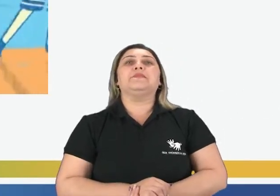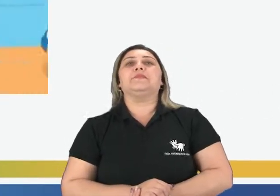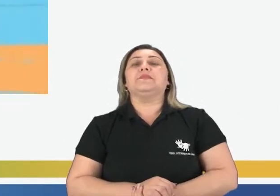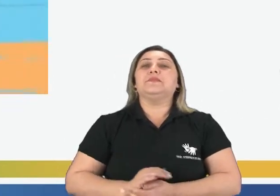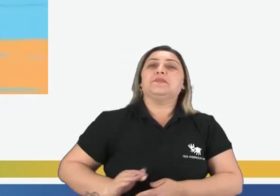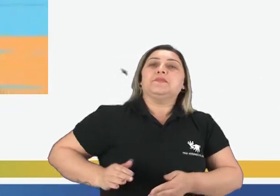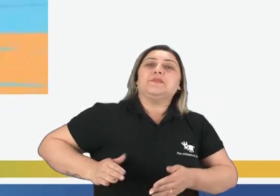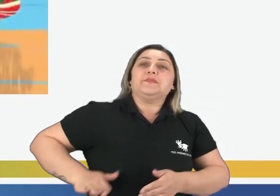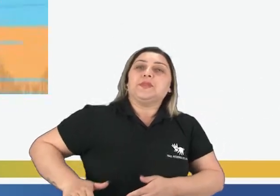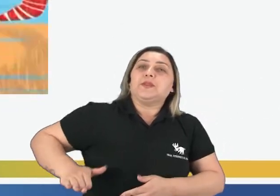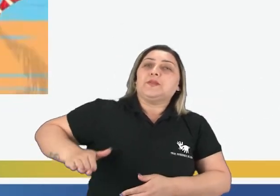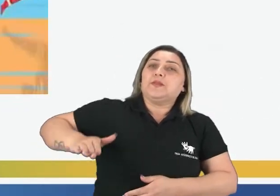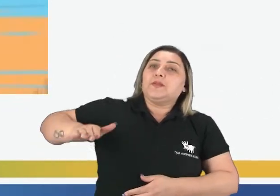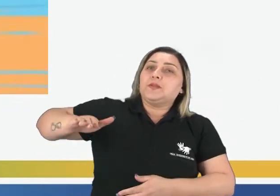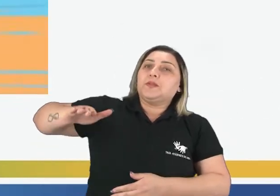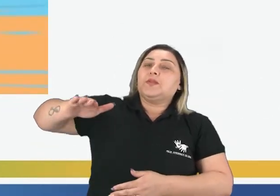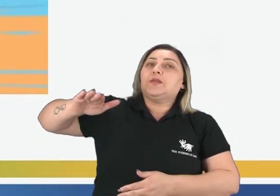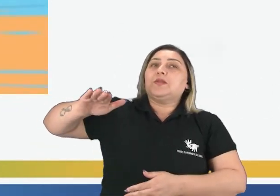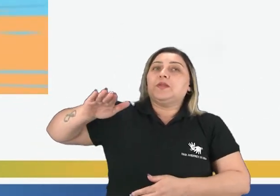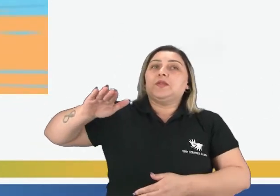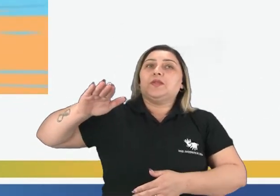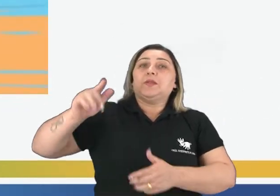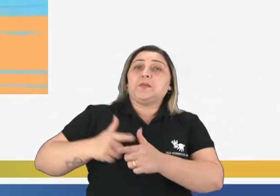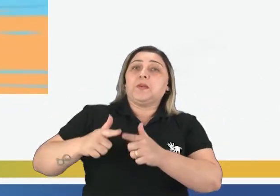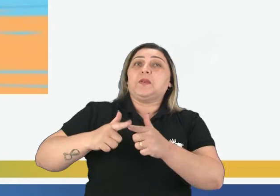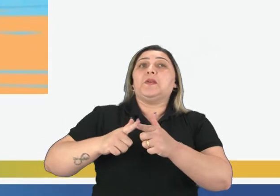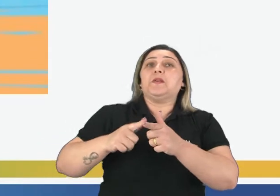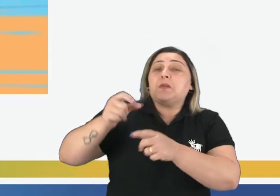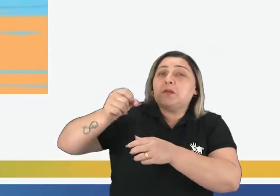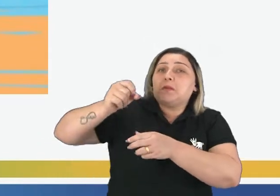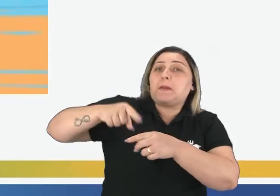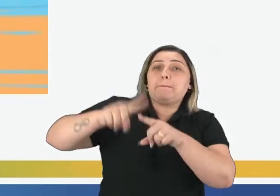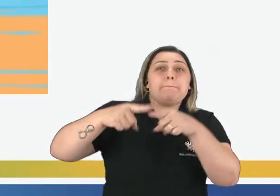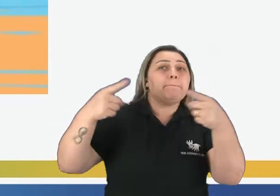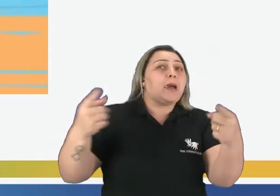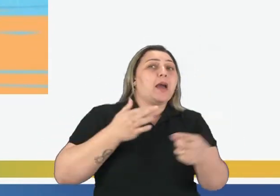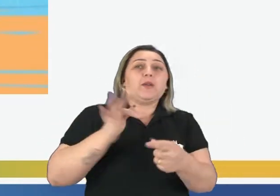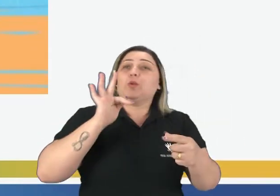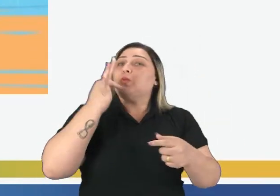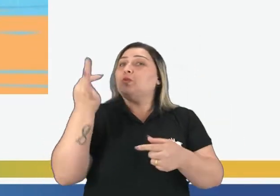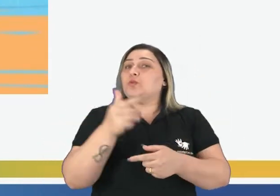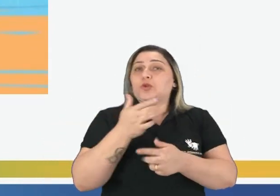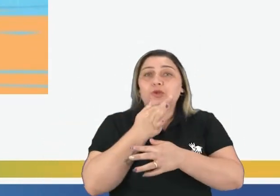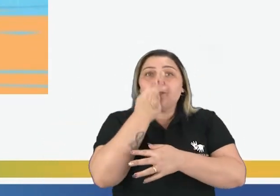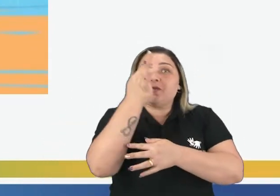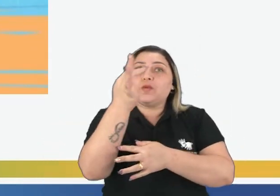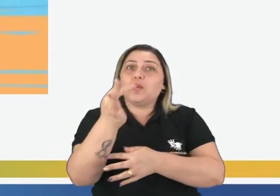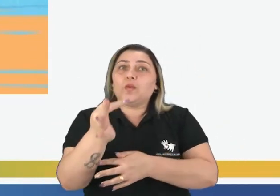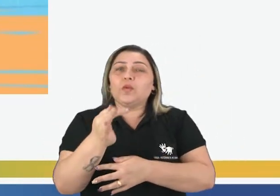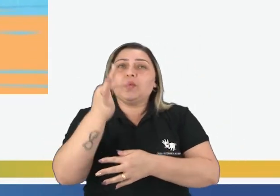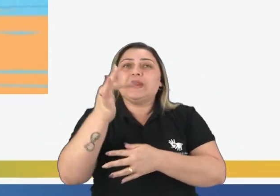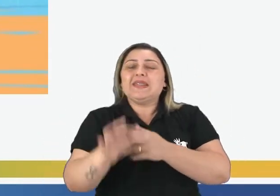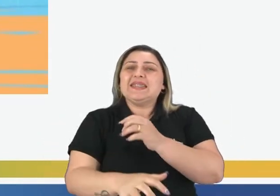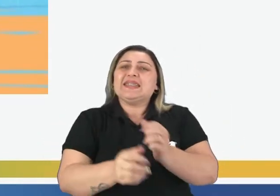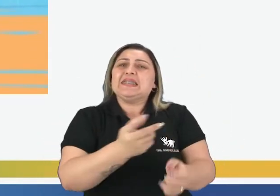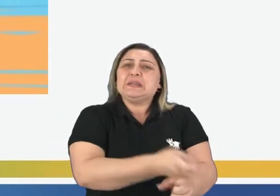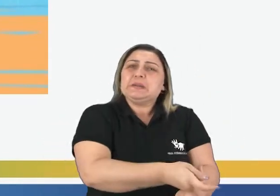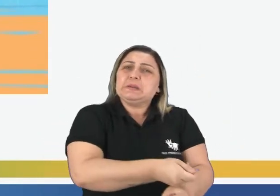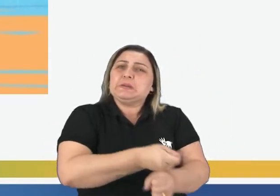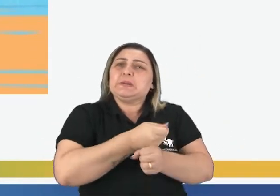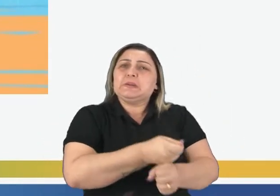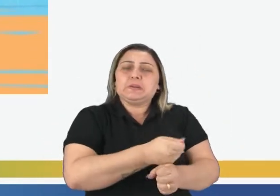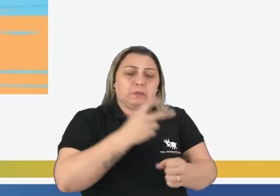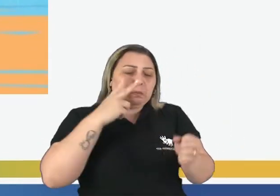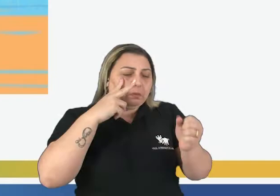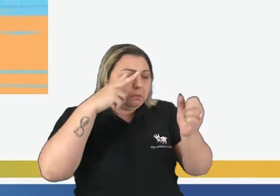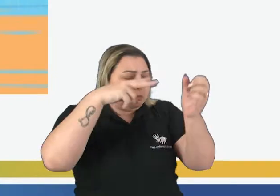Quando nasci, a crise me pegou. Não era mais semente, mas também não tinha flor. Eu quis sair, andar pelo país, mas quando olhei